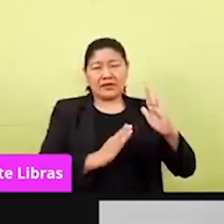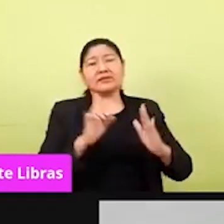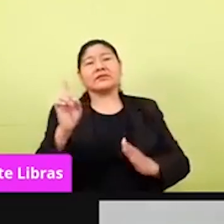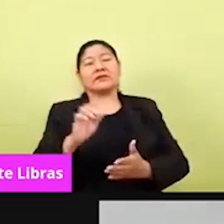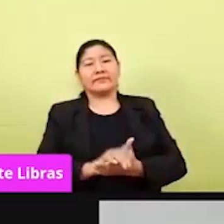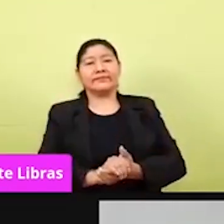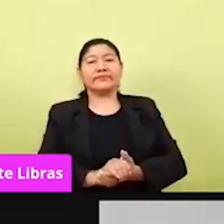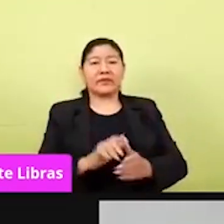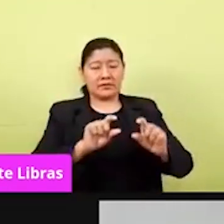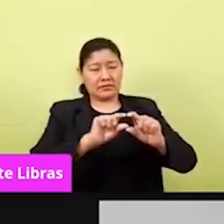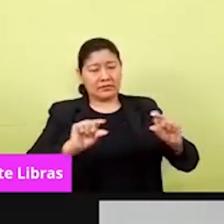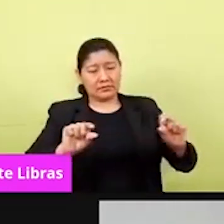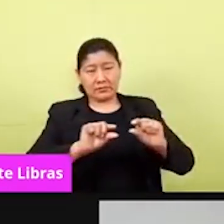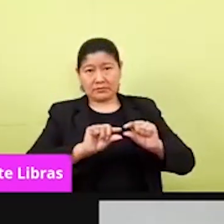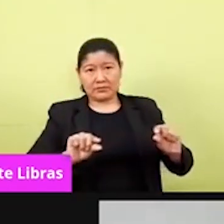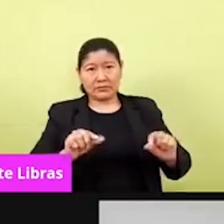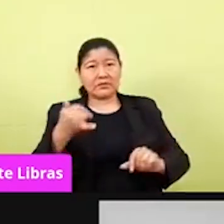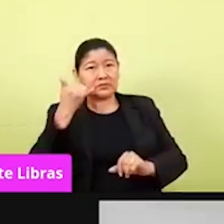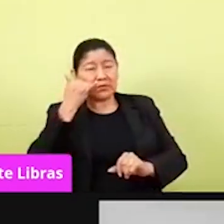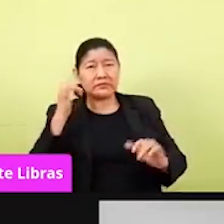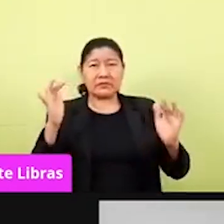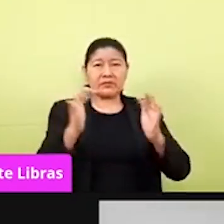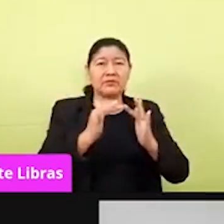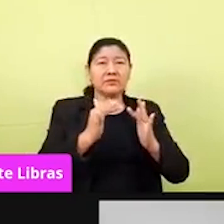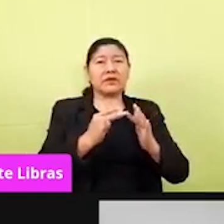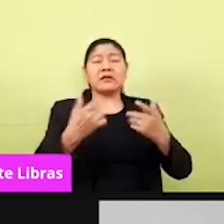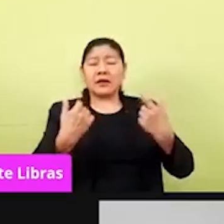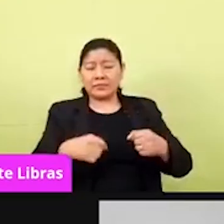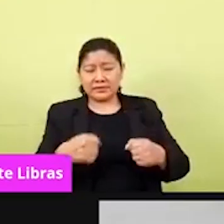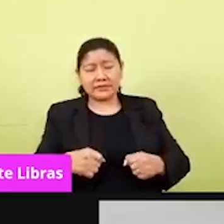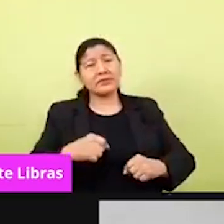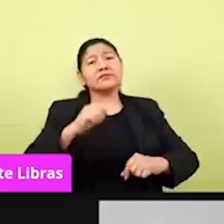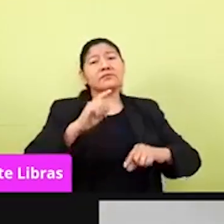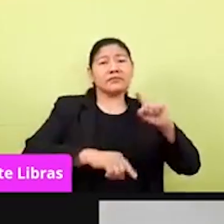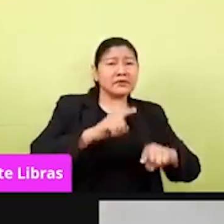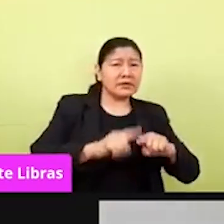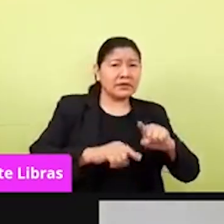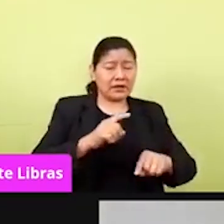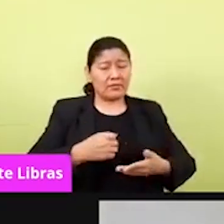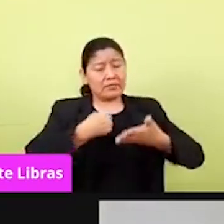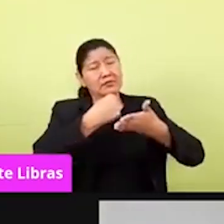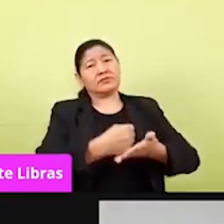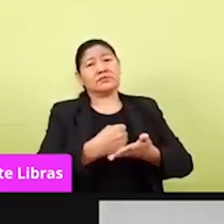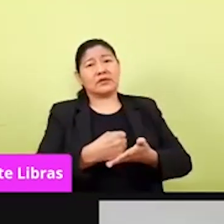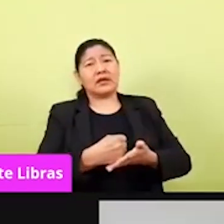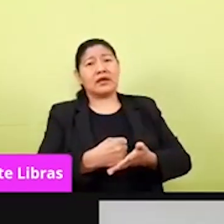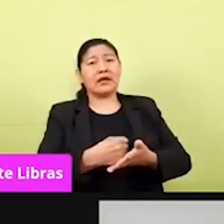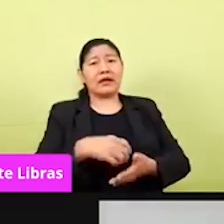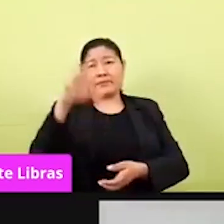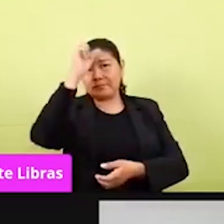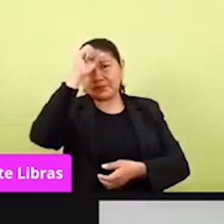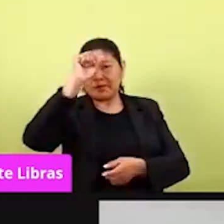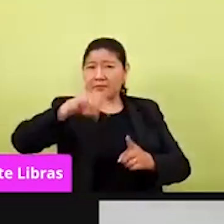2020-3850, e o nosso e-mail, quem precisar de algum material, ou quiser entrar em contato com a própria CEMU, e não conseguir entrar em contato